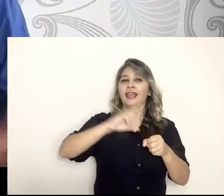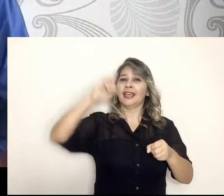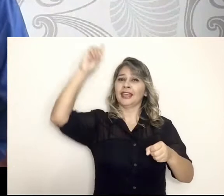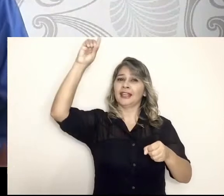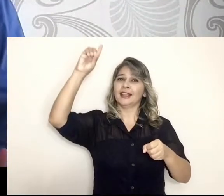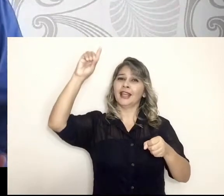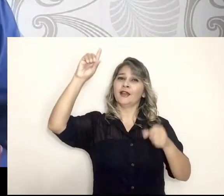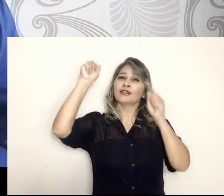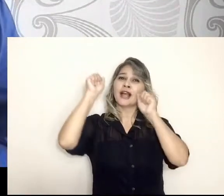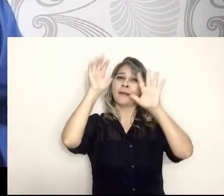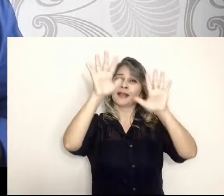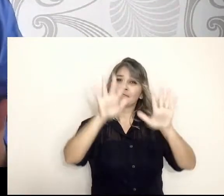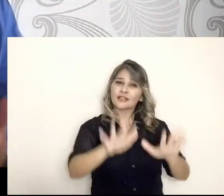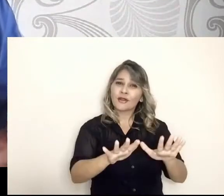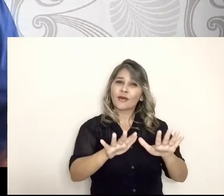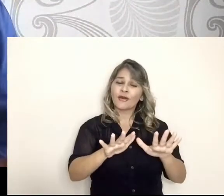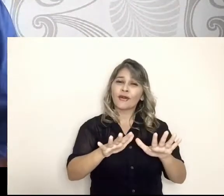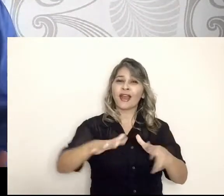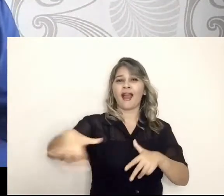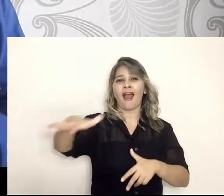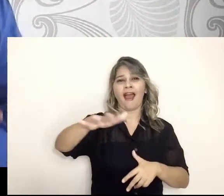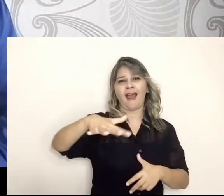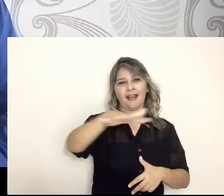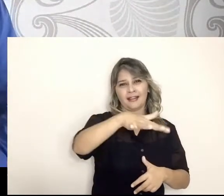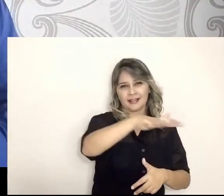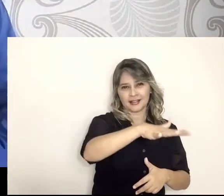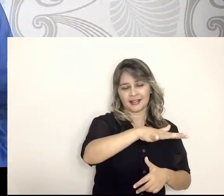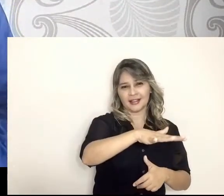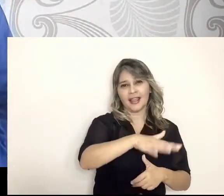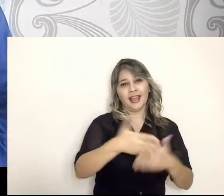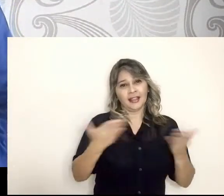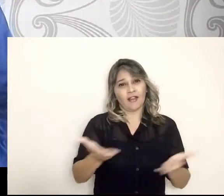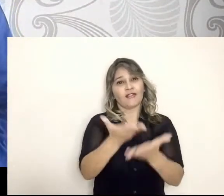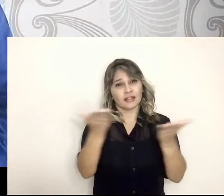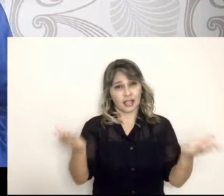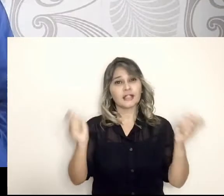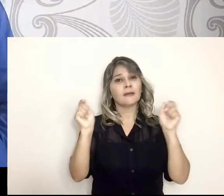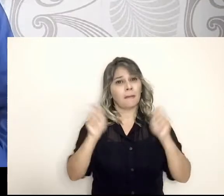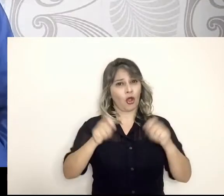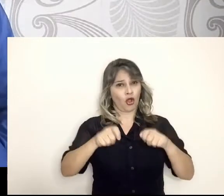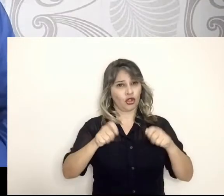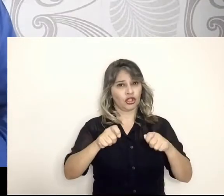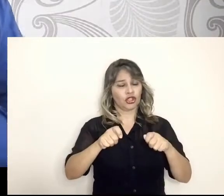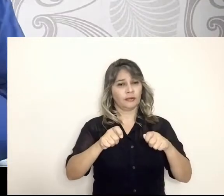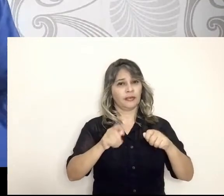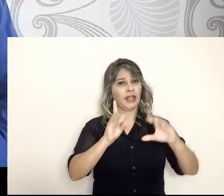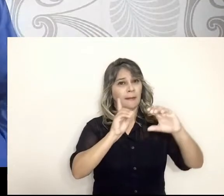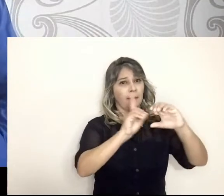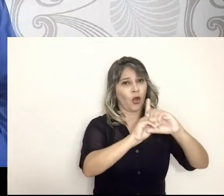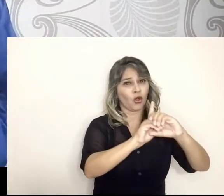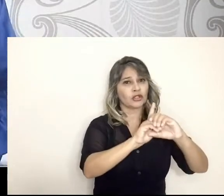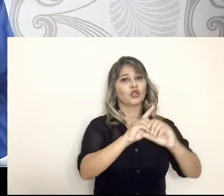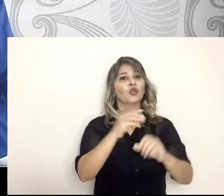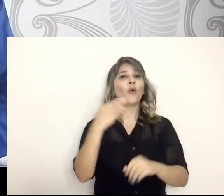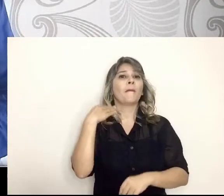de generosidade, liberalidade e fé que aquele jovem teve, entregando nas mãos de